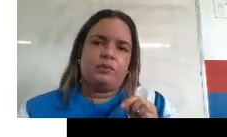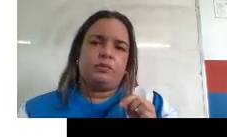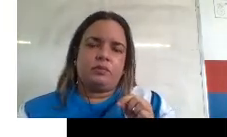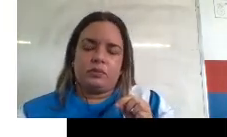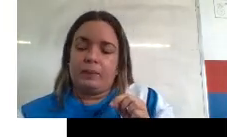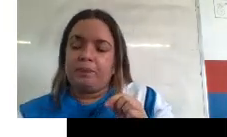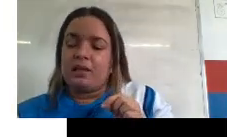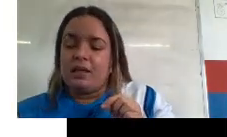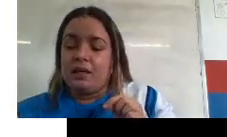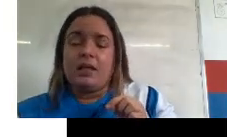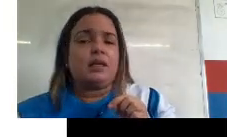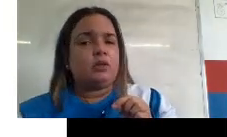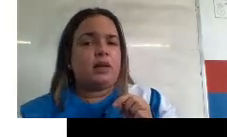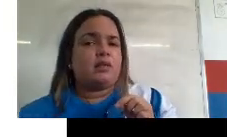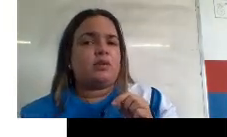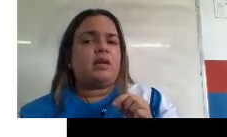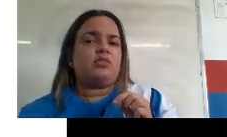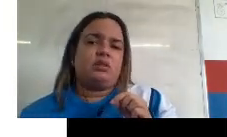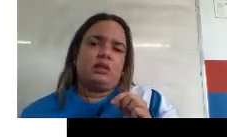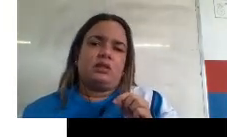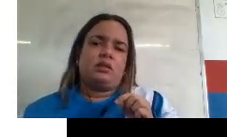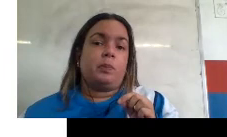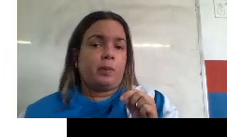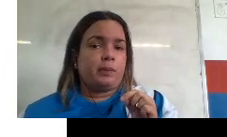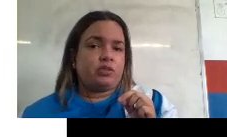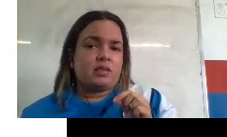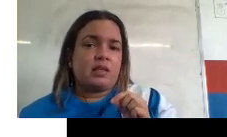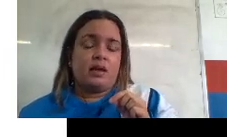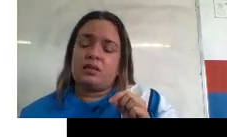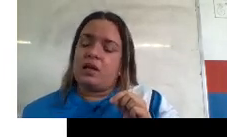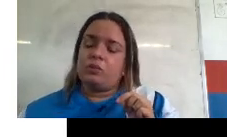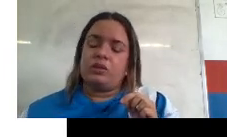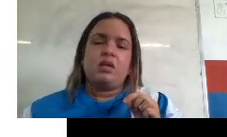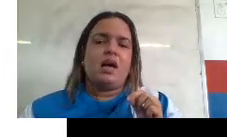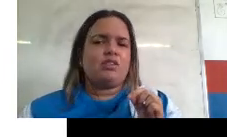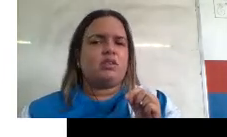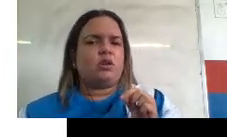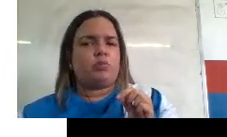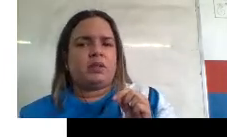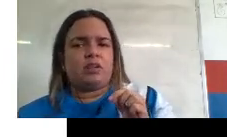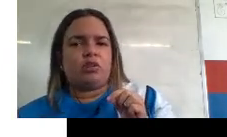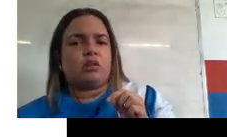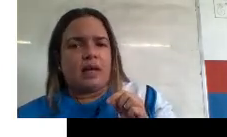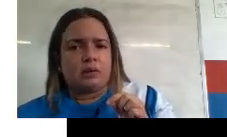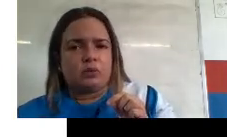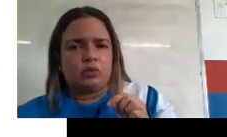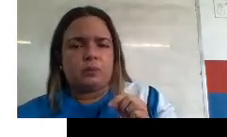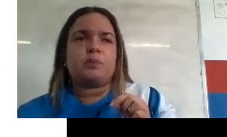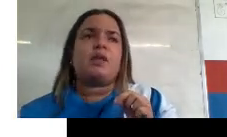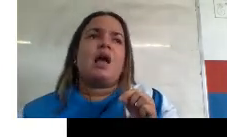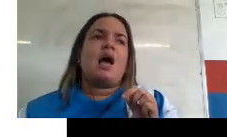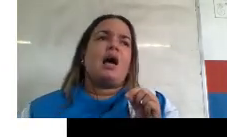mundial, né? E aqui no Brasil, o que é que a gente tem? Problemas na área da saúde. A gente tem hospitais